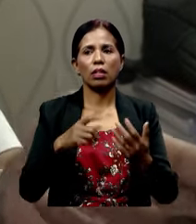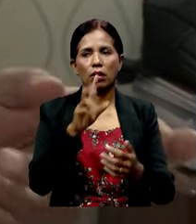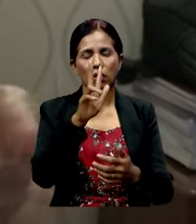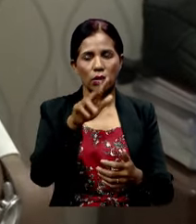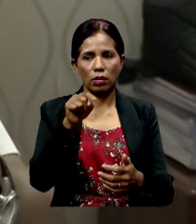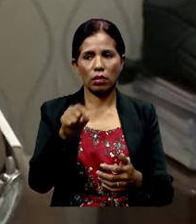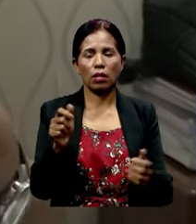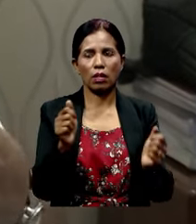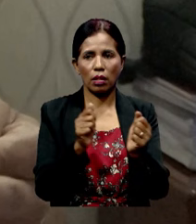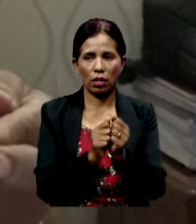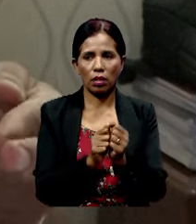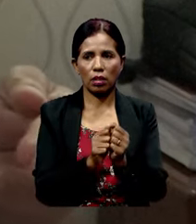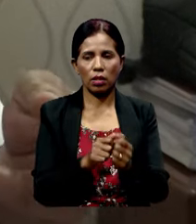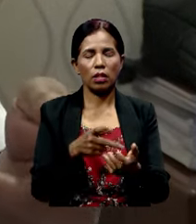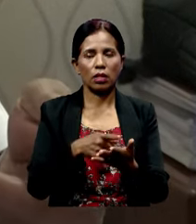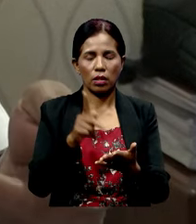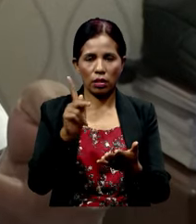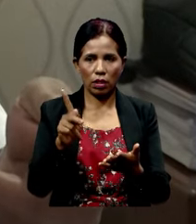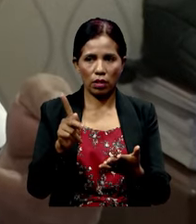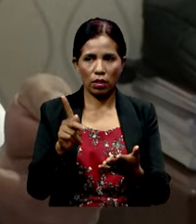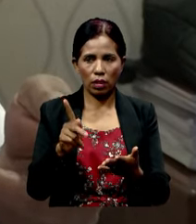a mudu ko ten selu taxa